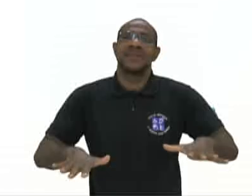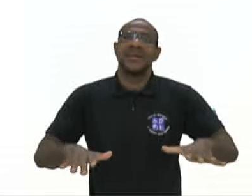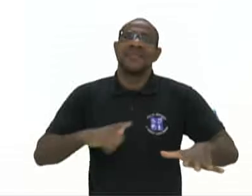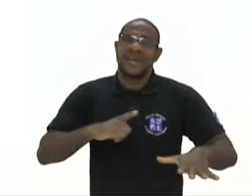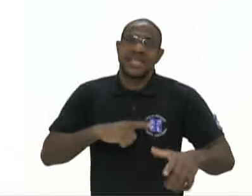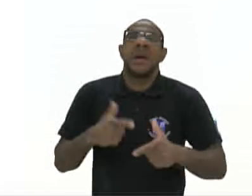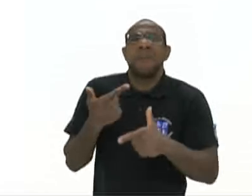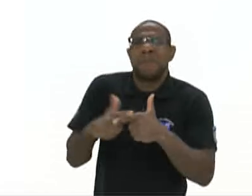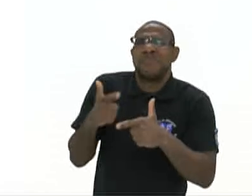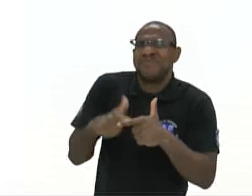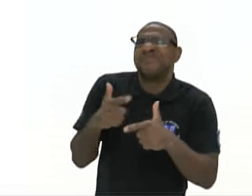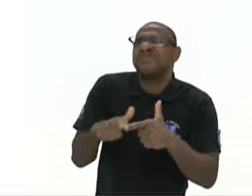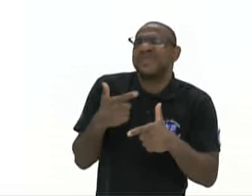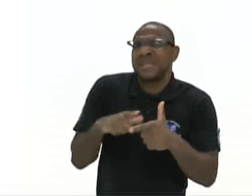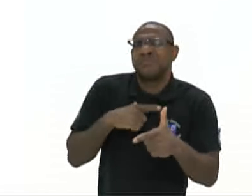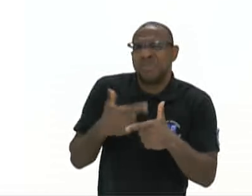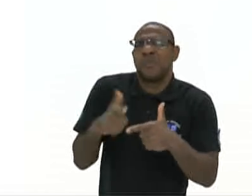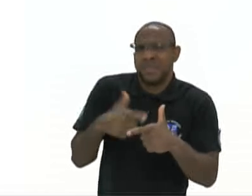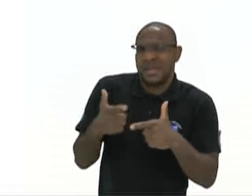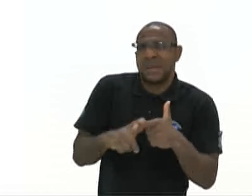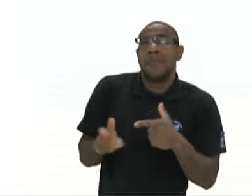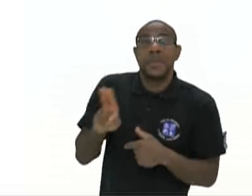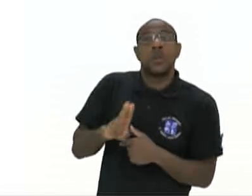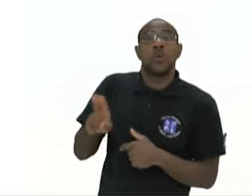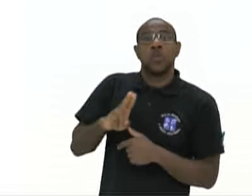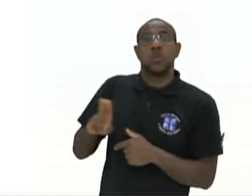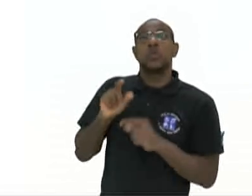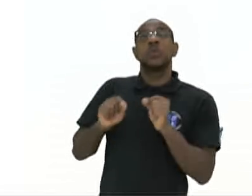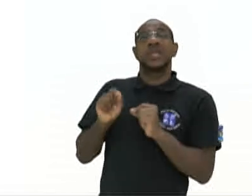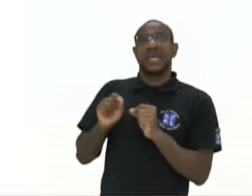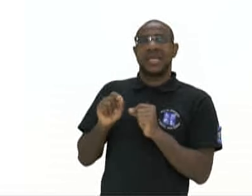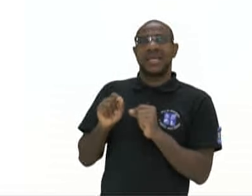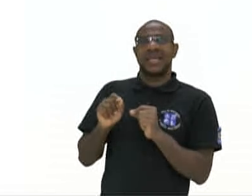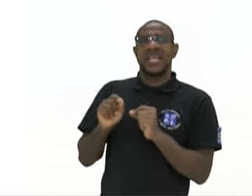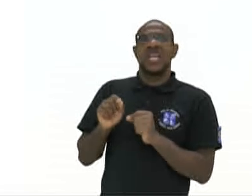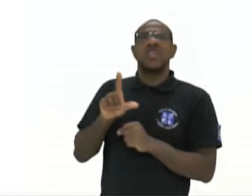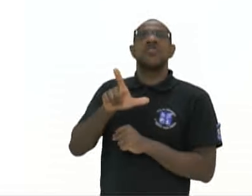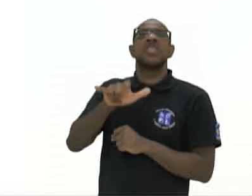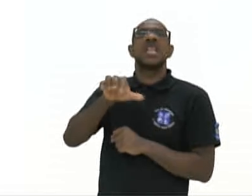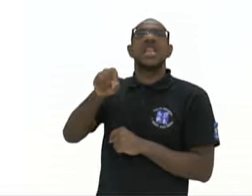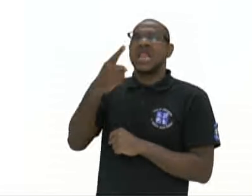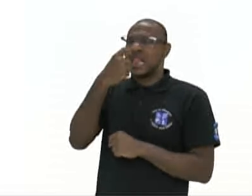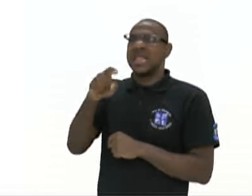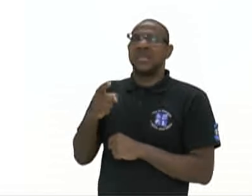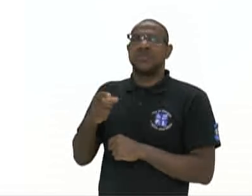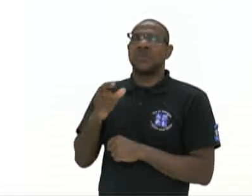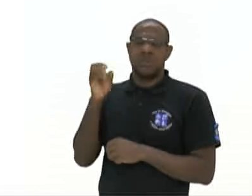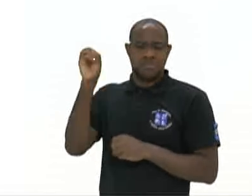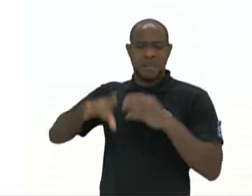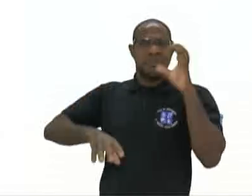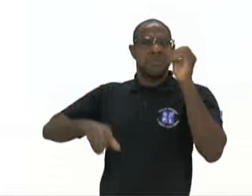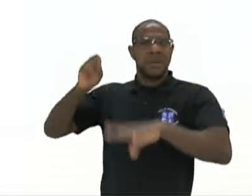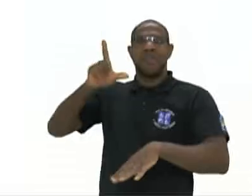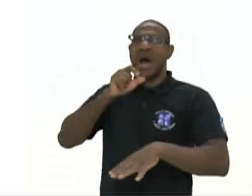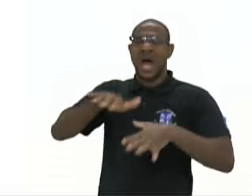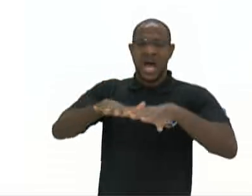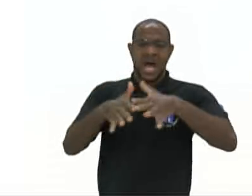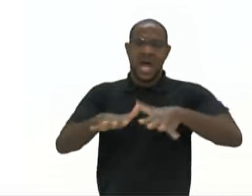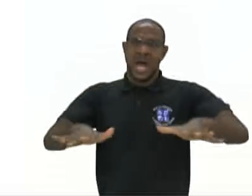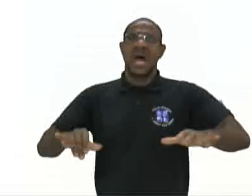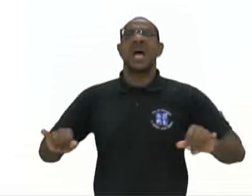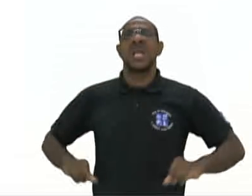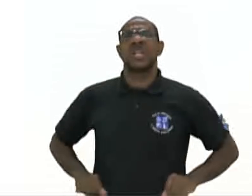de toneladas de lixo, segue-se usando sacolinhas plásticas, canudinhos e todo tipo